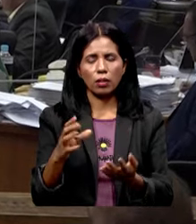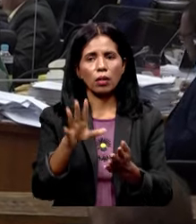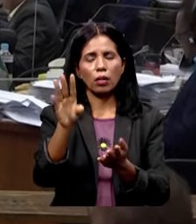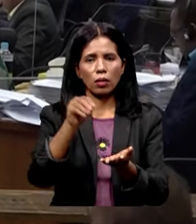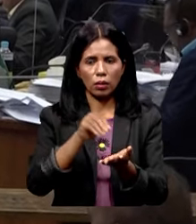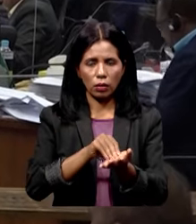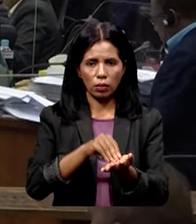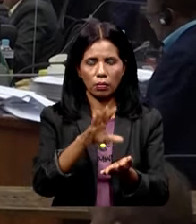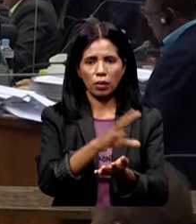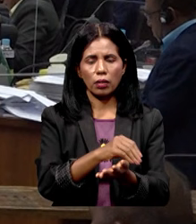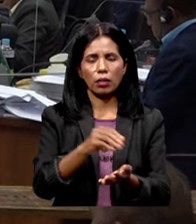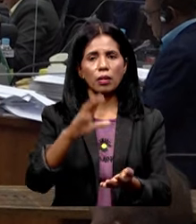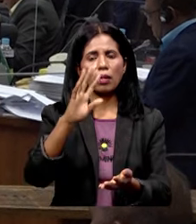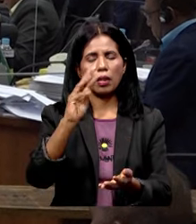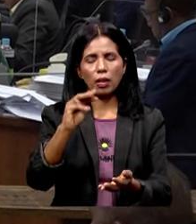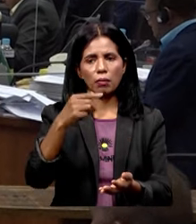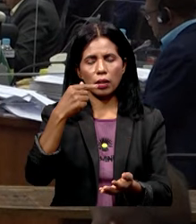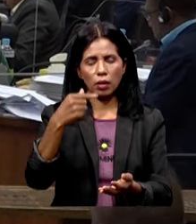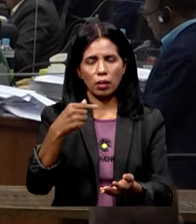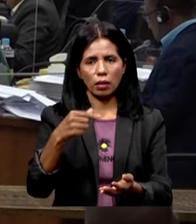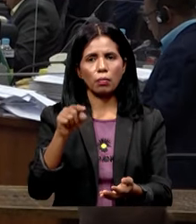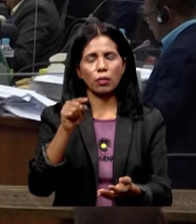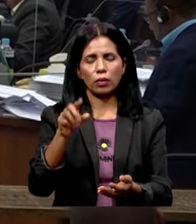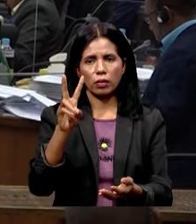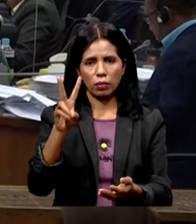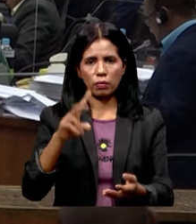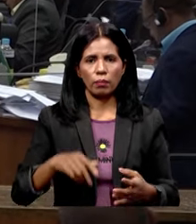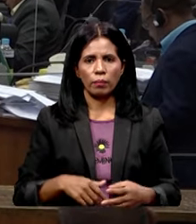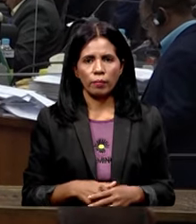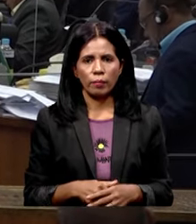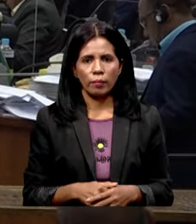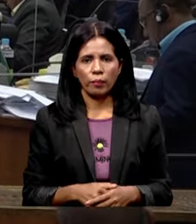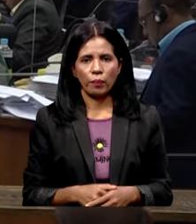megabyte walu pontu hatu nolai singida pur segundo. Juan Kuvisenti, Jamie dos Santos, ZMN.